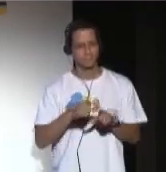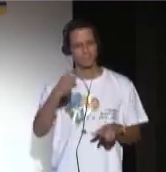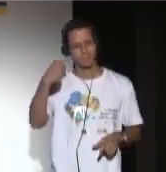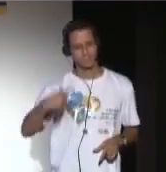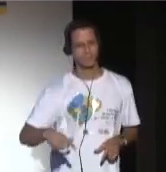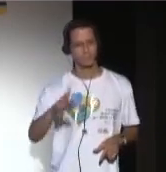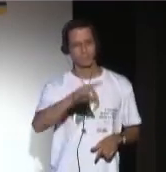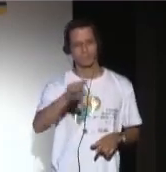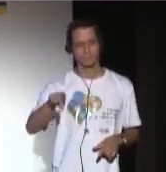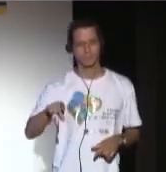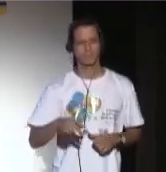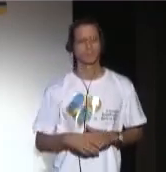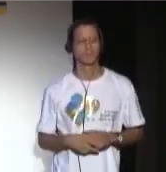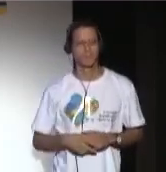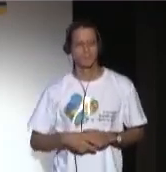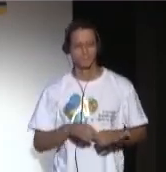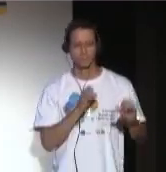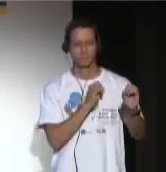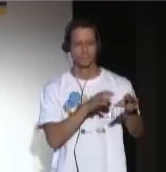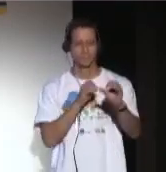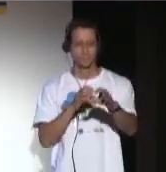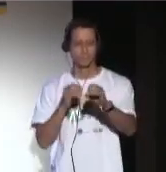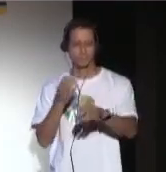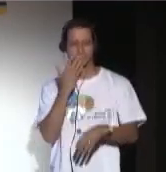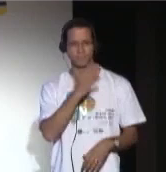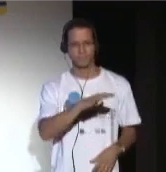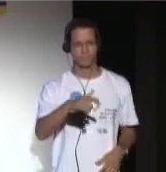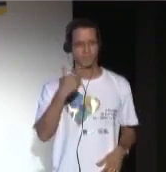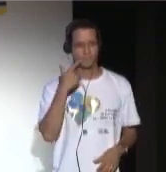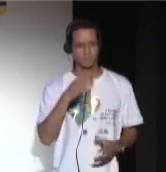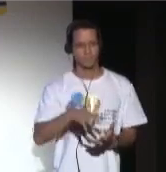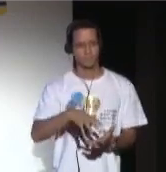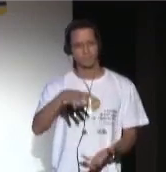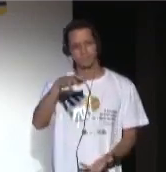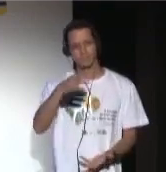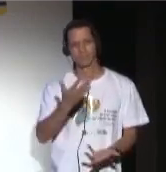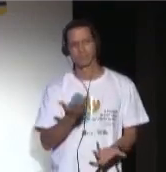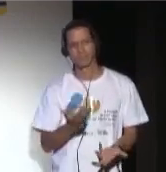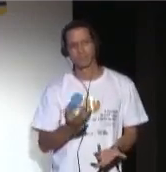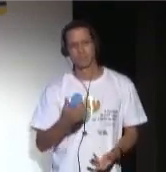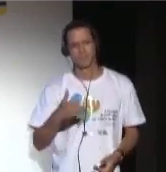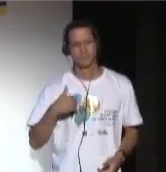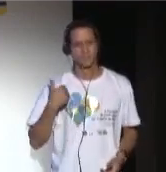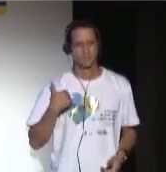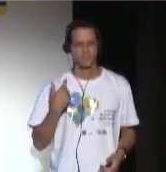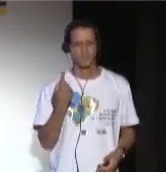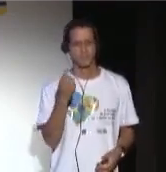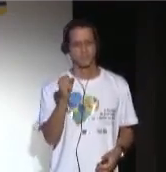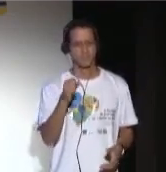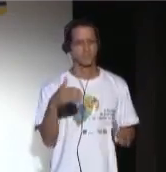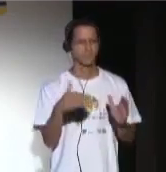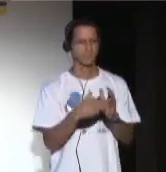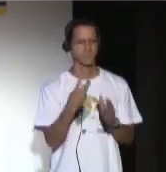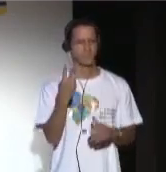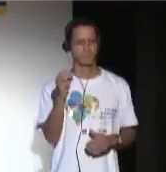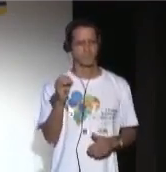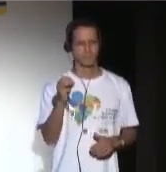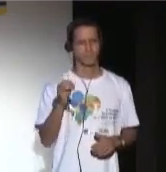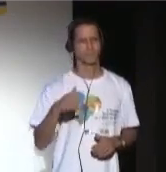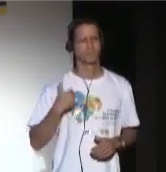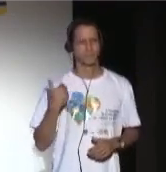professor. Eu dou aula para crianças um pouquinho mais velhas. Elas têm de 18 a 30